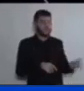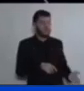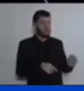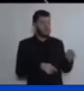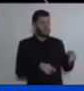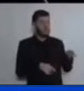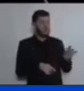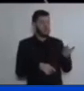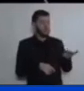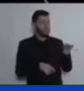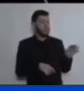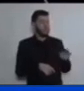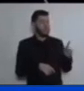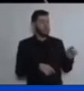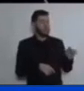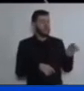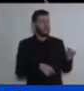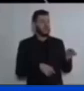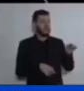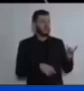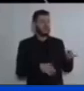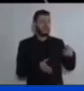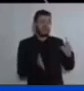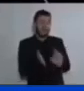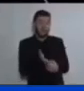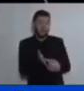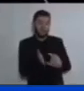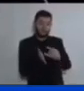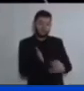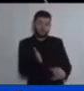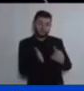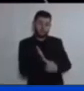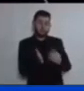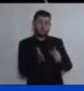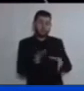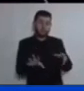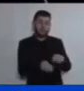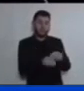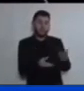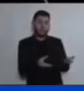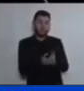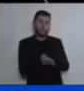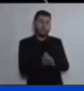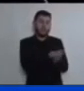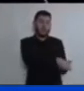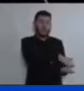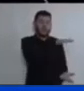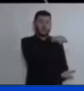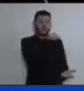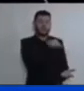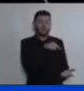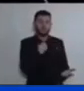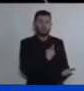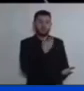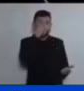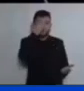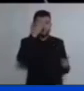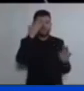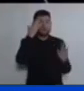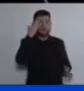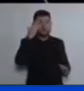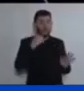verifique se que quando referido acordo foi juntado aos autos da ação penal referidas a fase de instrução processual já havia sido